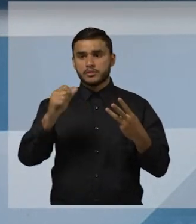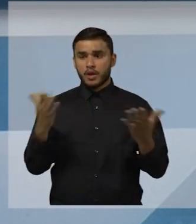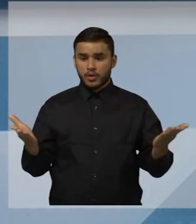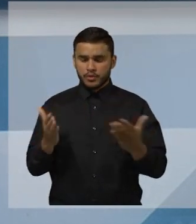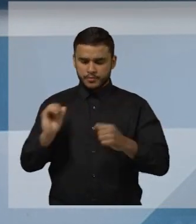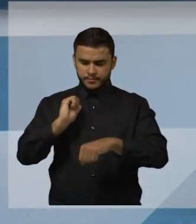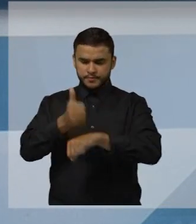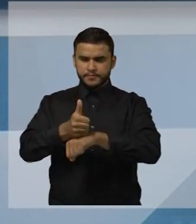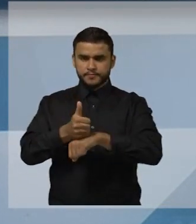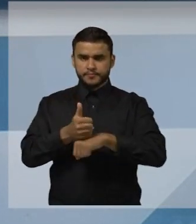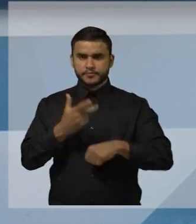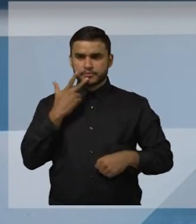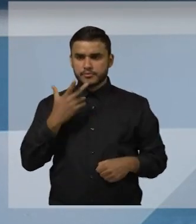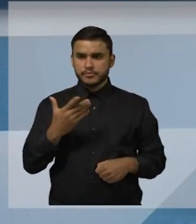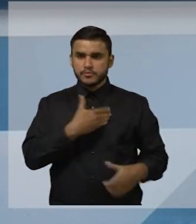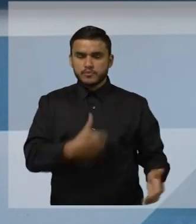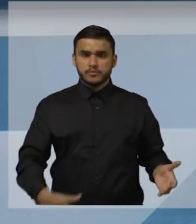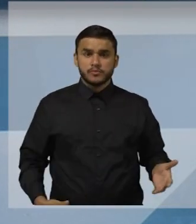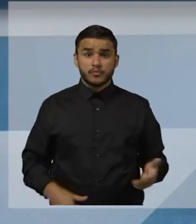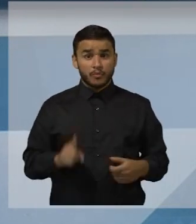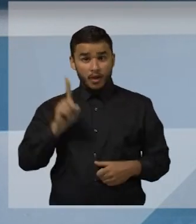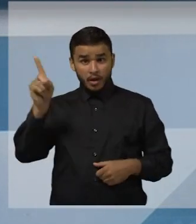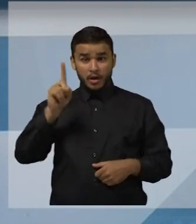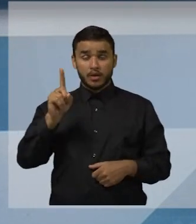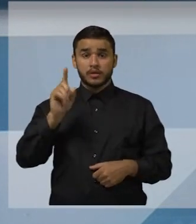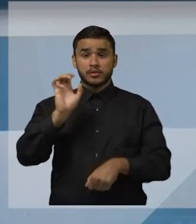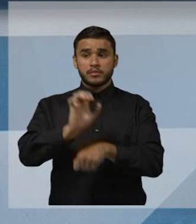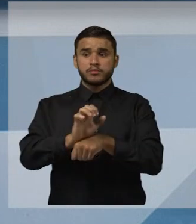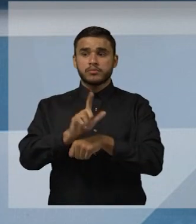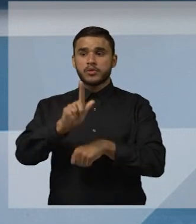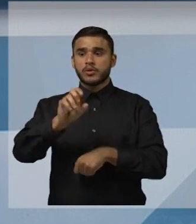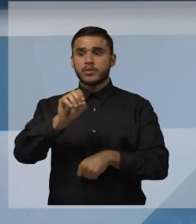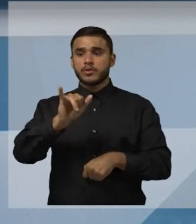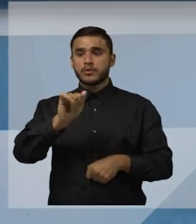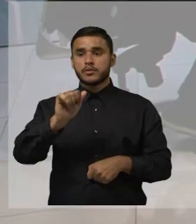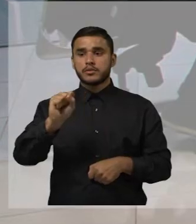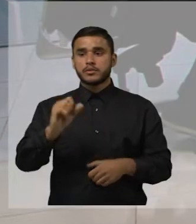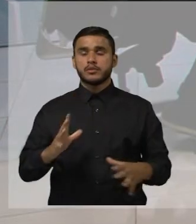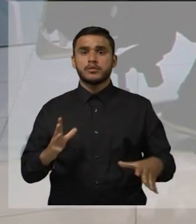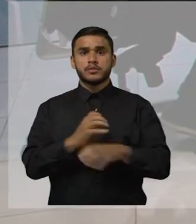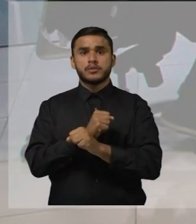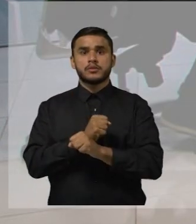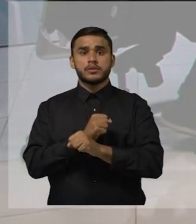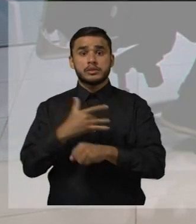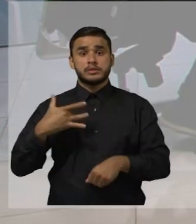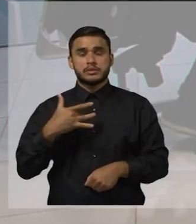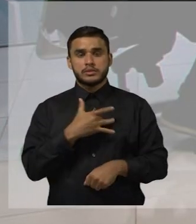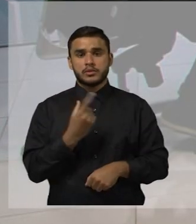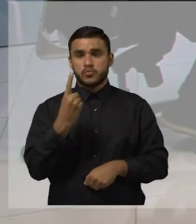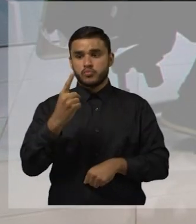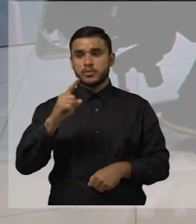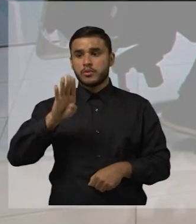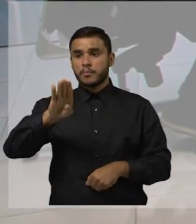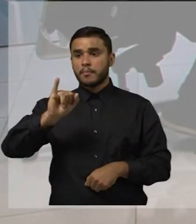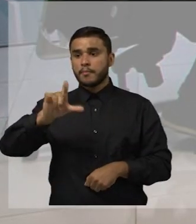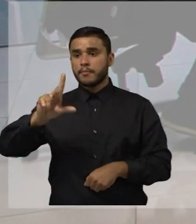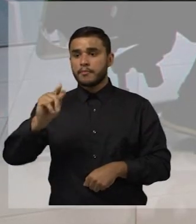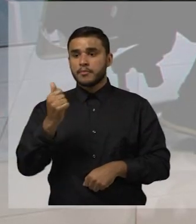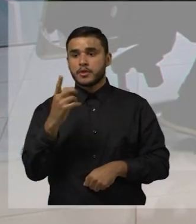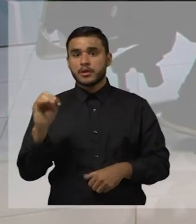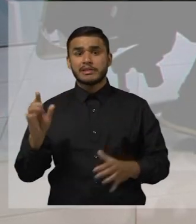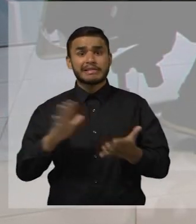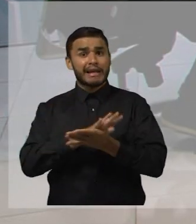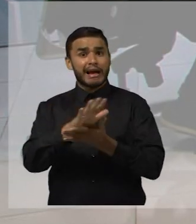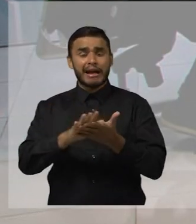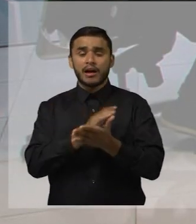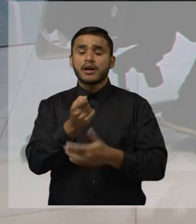o senador Ronaldo Caiado se elegeu agora governador do Goiás, diz que a saúde deve quase 1 bilhão e não tem remédio nem para o